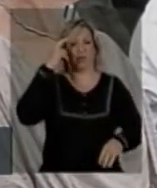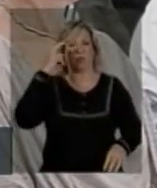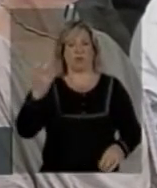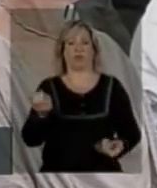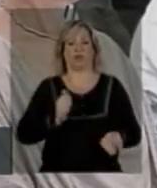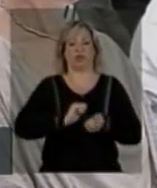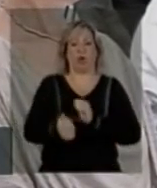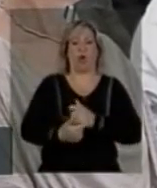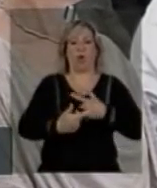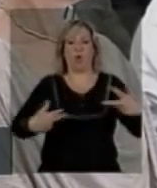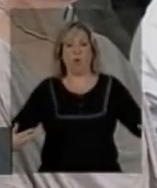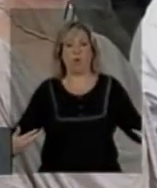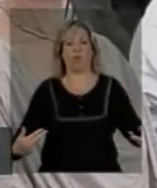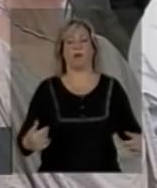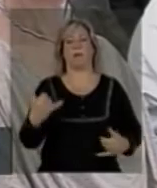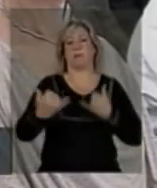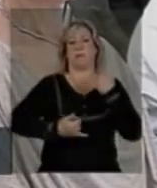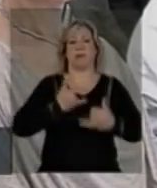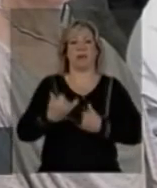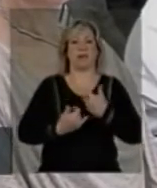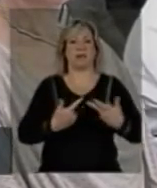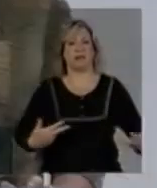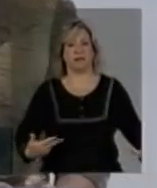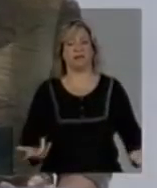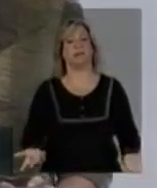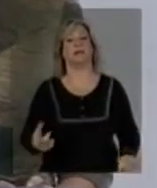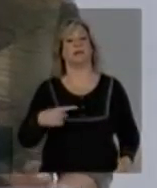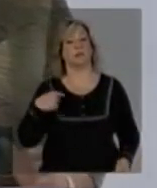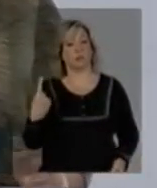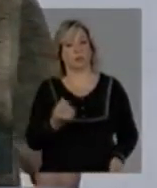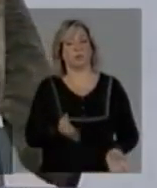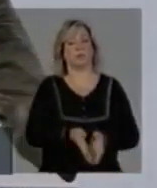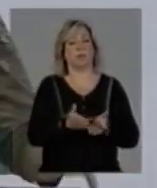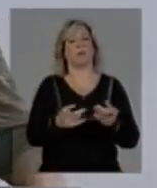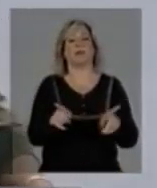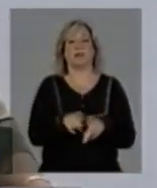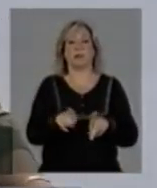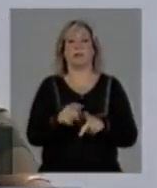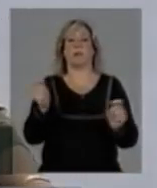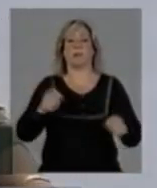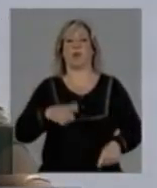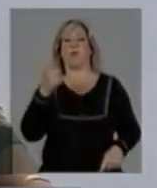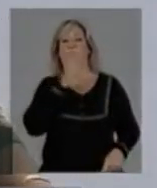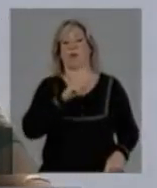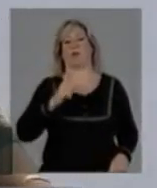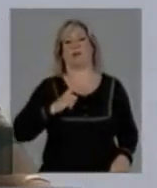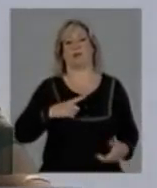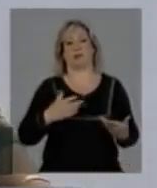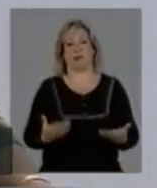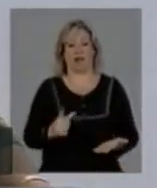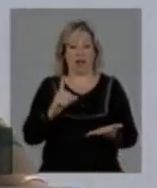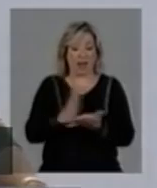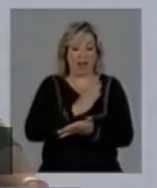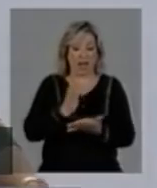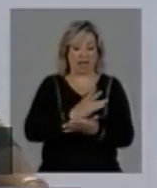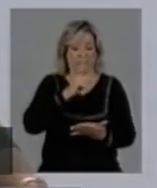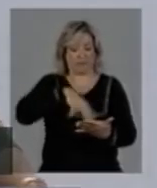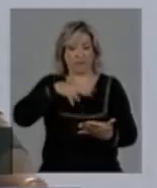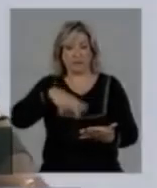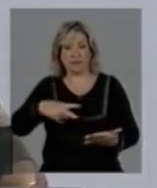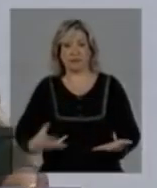de creche. Ambos significam contribuir para a criança possa ter um